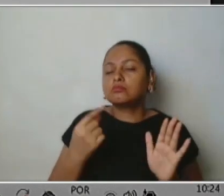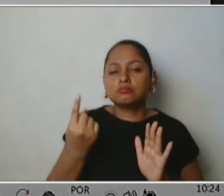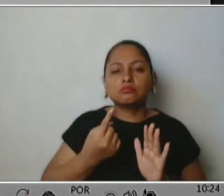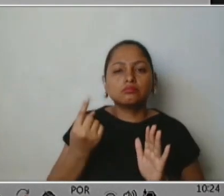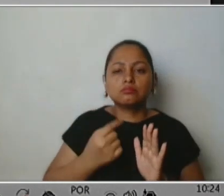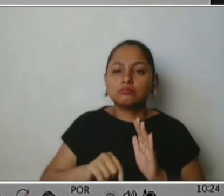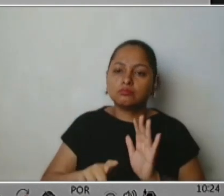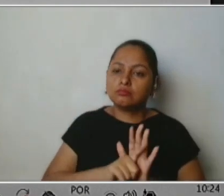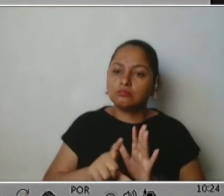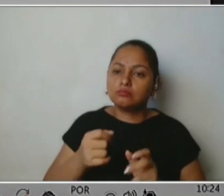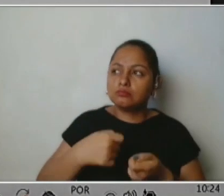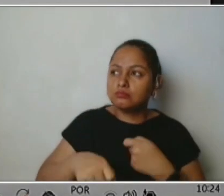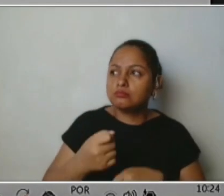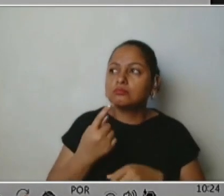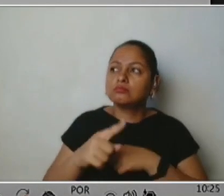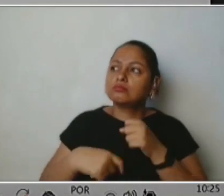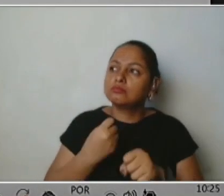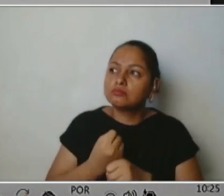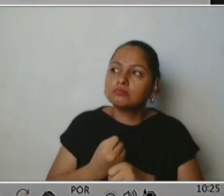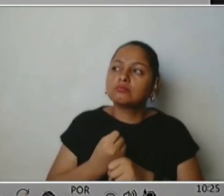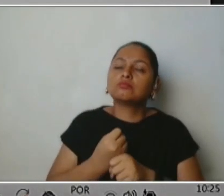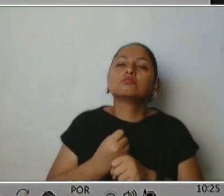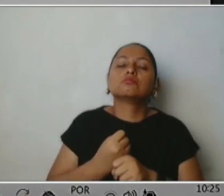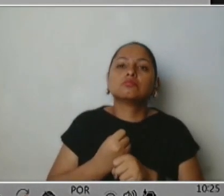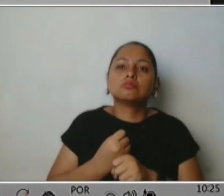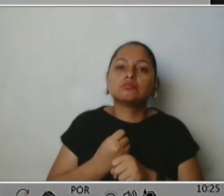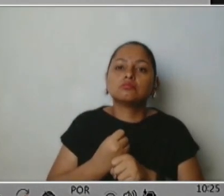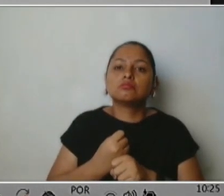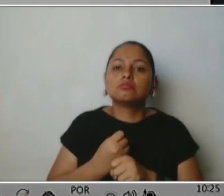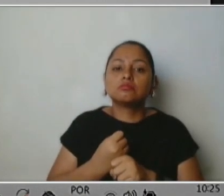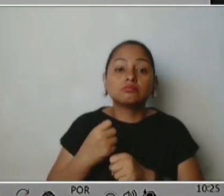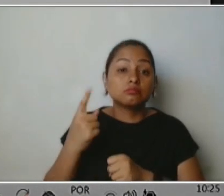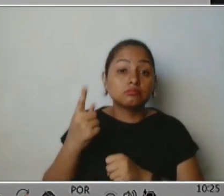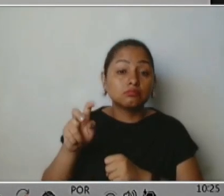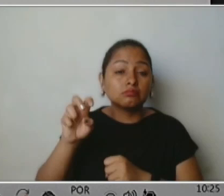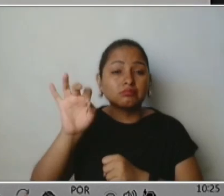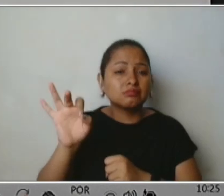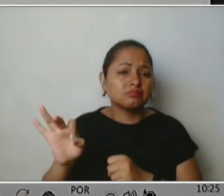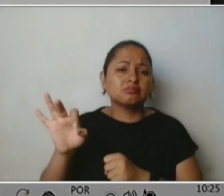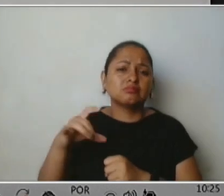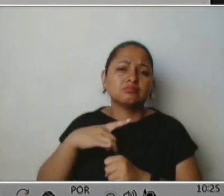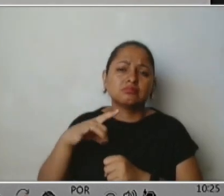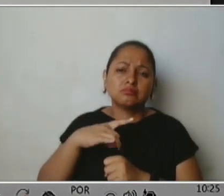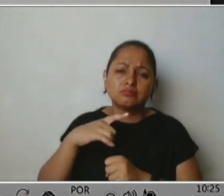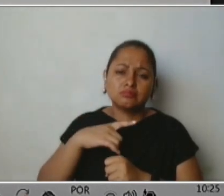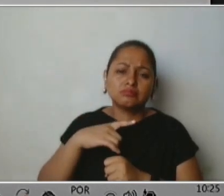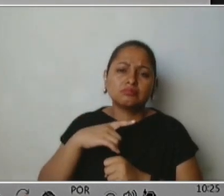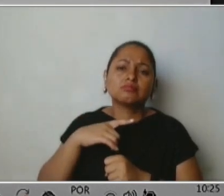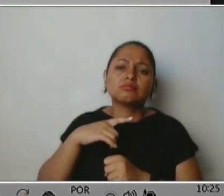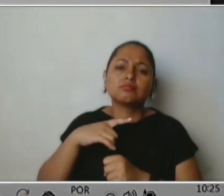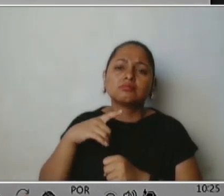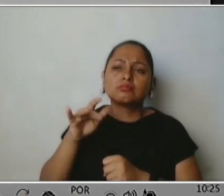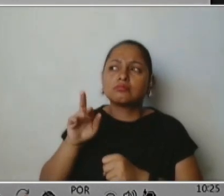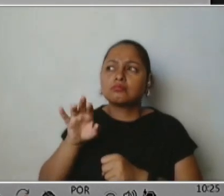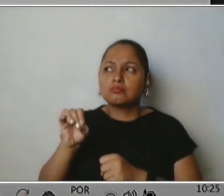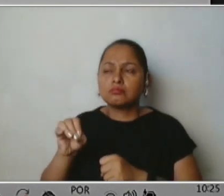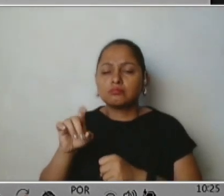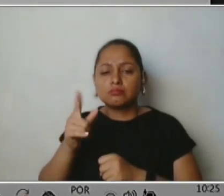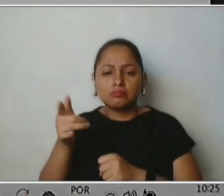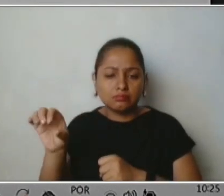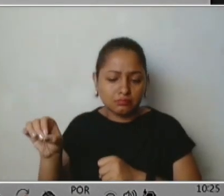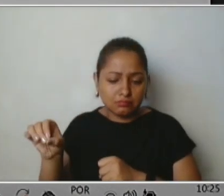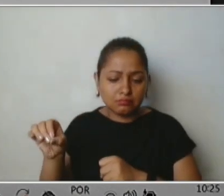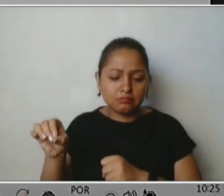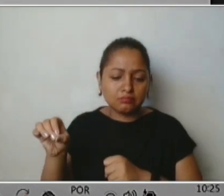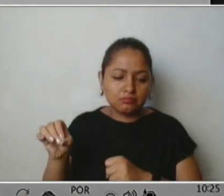orçamentária anual, será destinado no mínimo 70% dos recursos provenientes do Fundo de Manutenção e Desenvolvimento do Ensino Básico